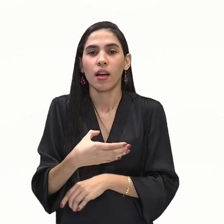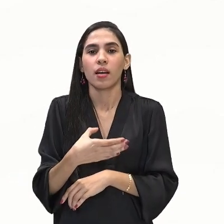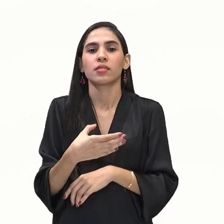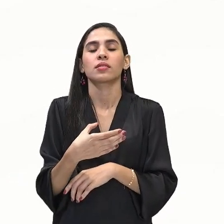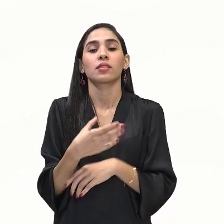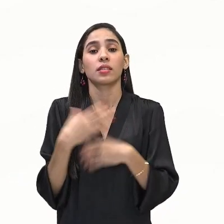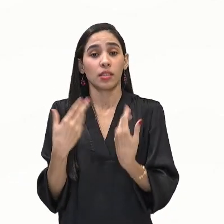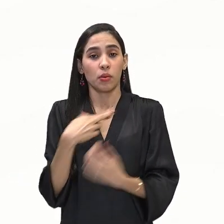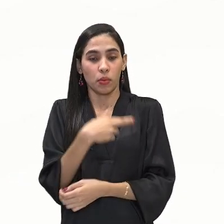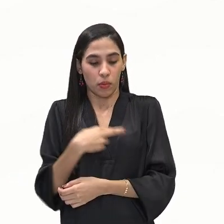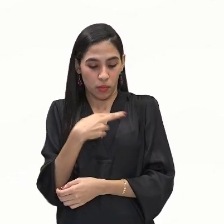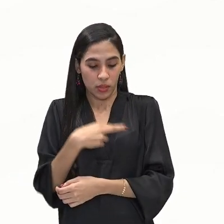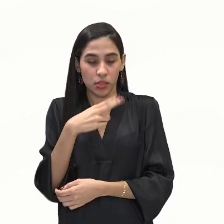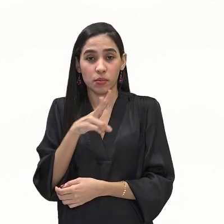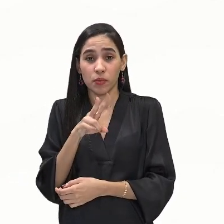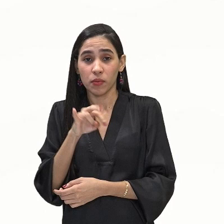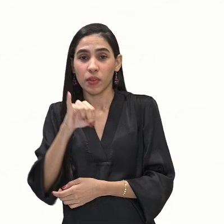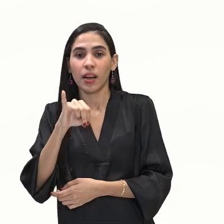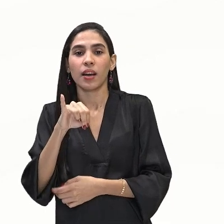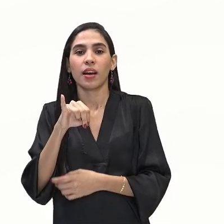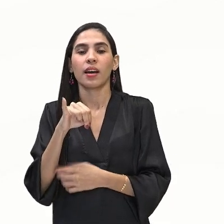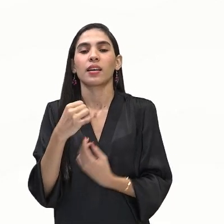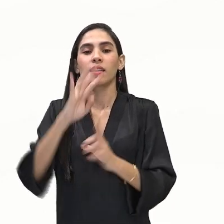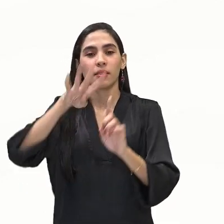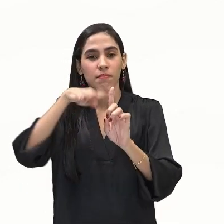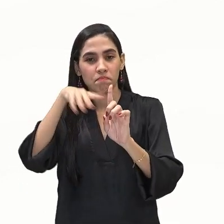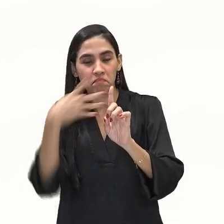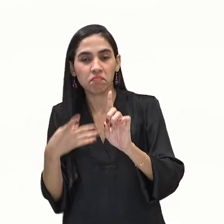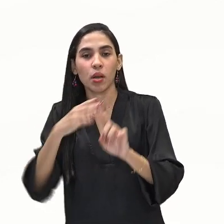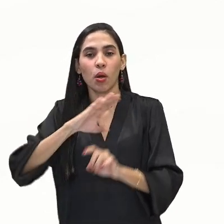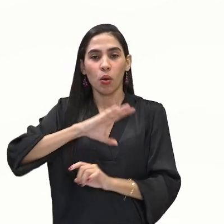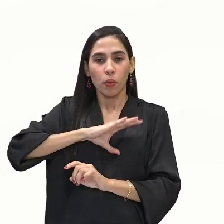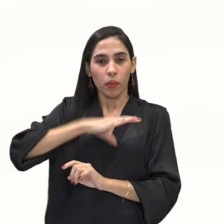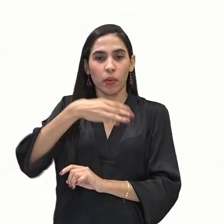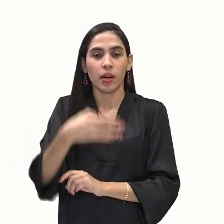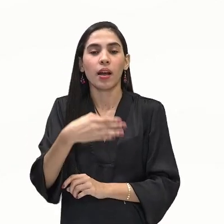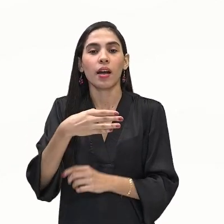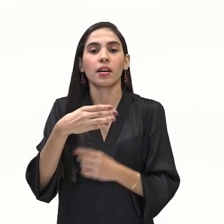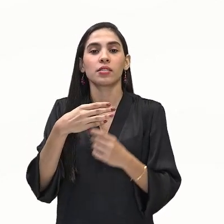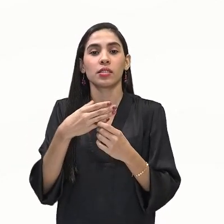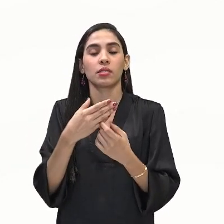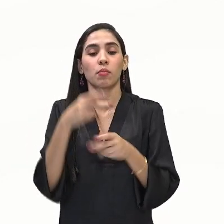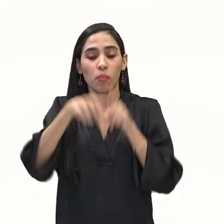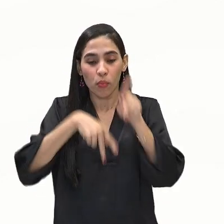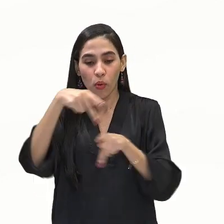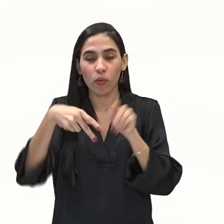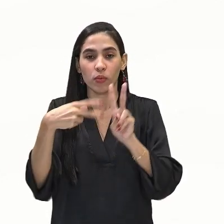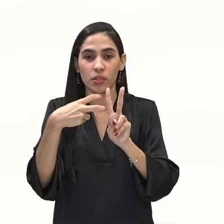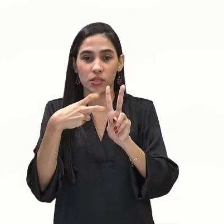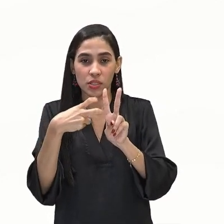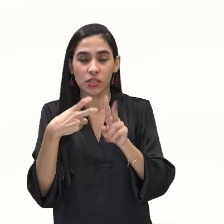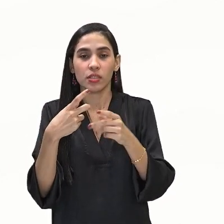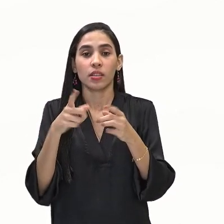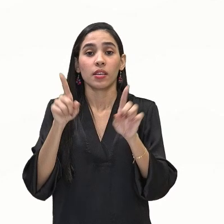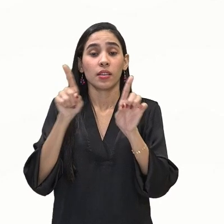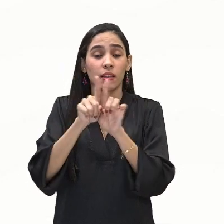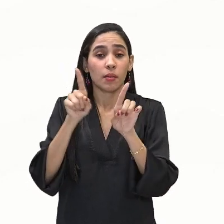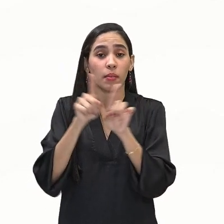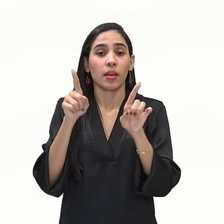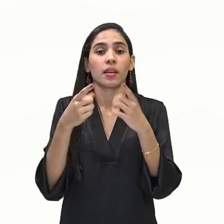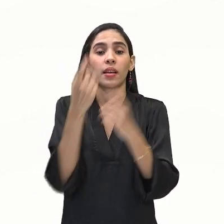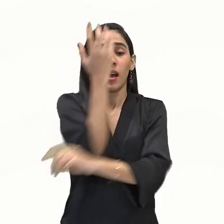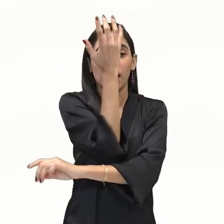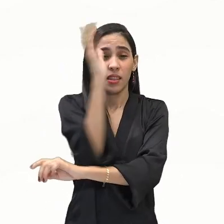vai exaltar a coragem, a bravura dos nossos indígenas. A nossa natureza também vai